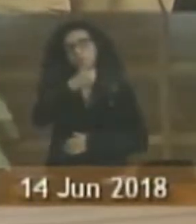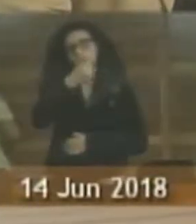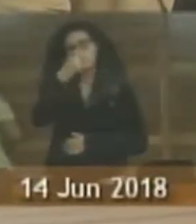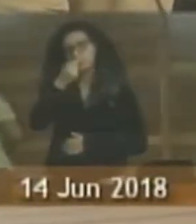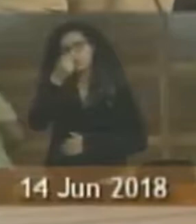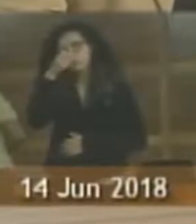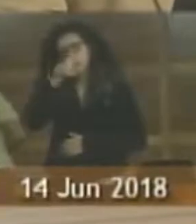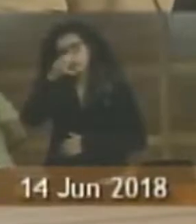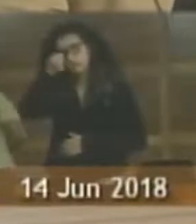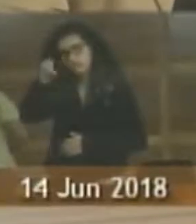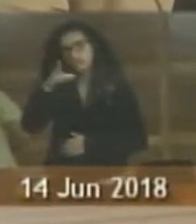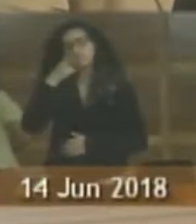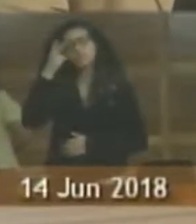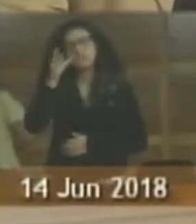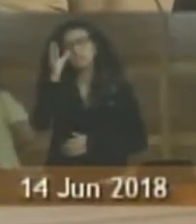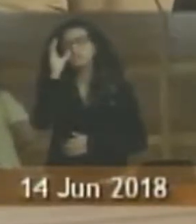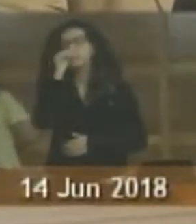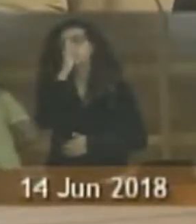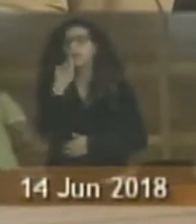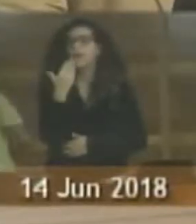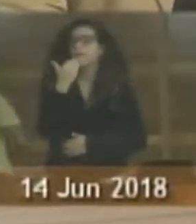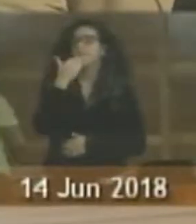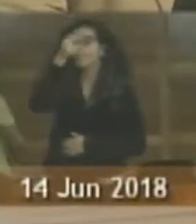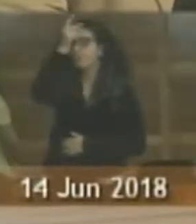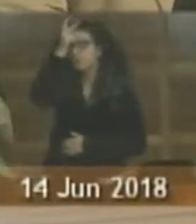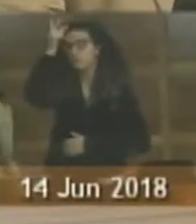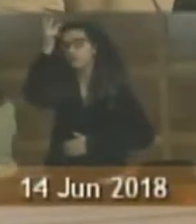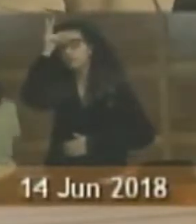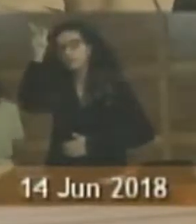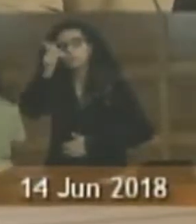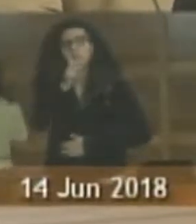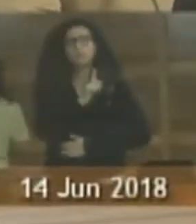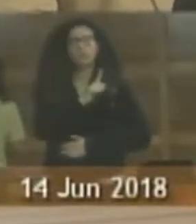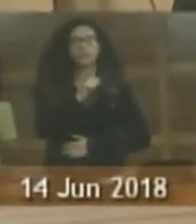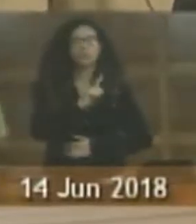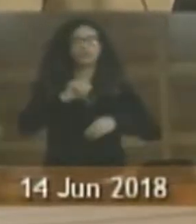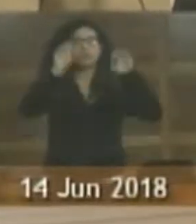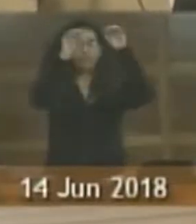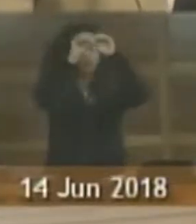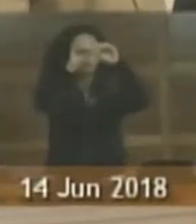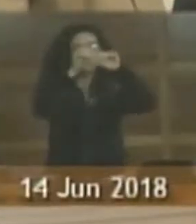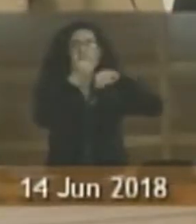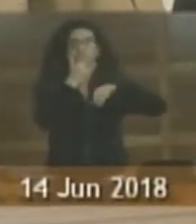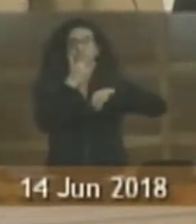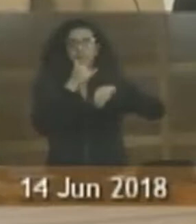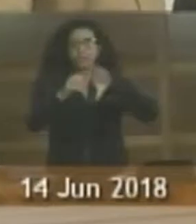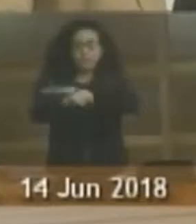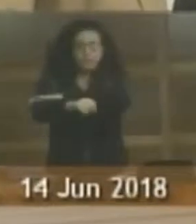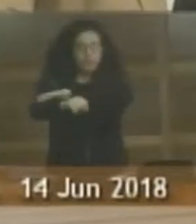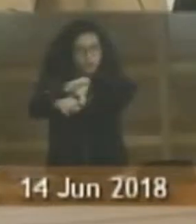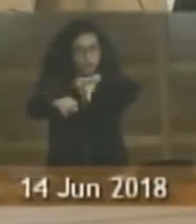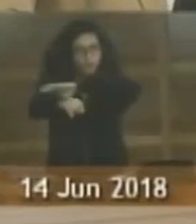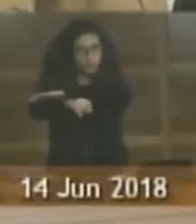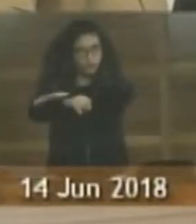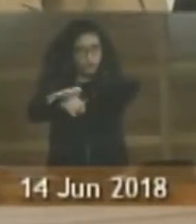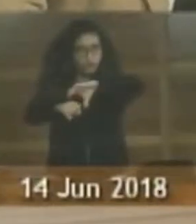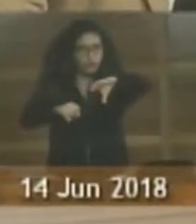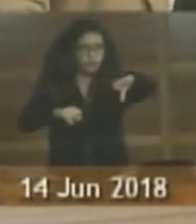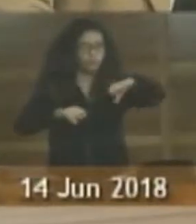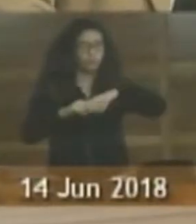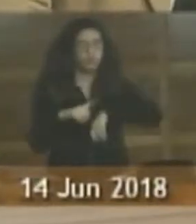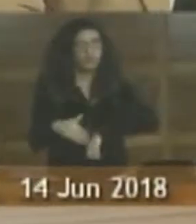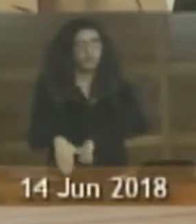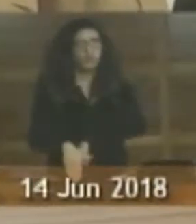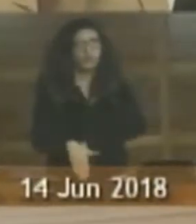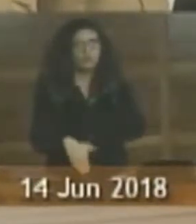de 2018, Tite Brasil, indicando ao prefeito municipal a extensão do guarda-corpo da entrada do condomínio Cidadão Pousada da